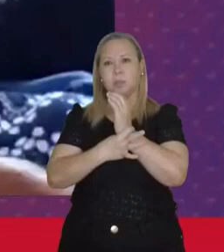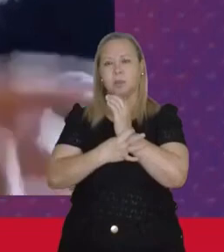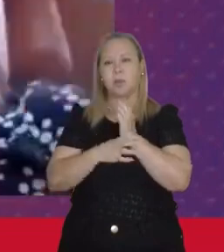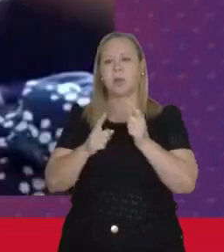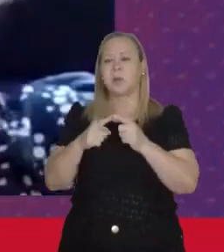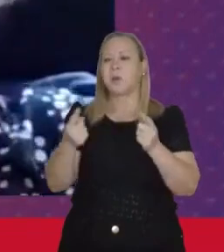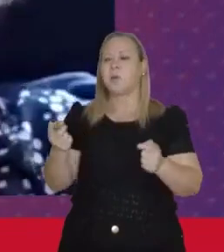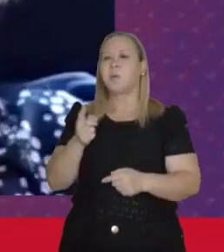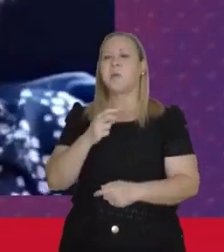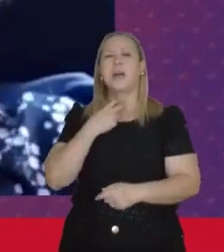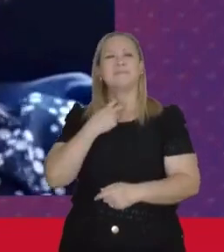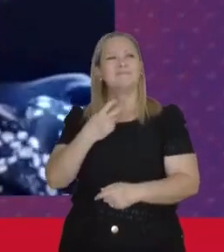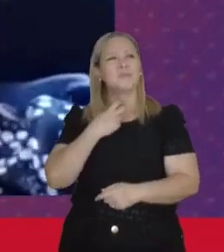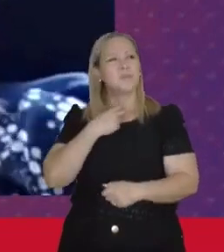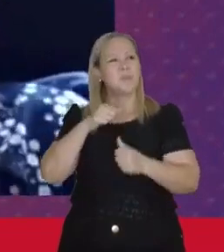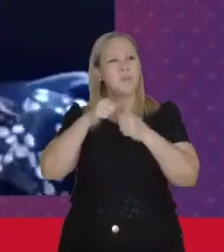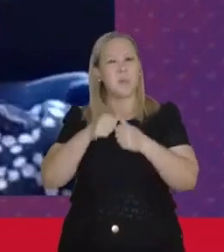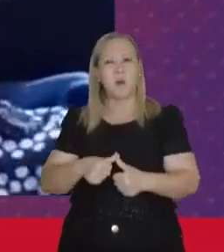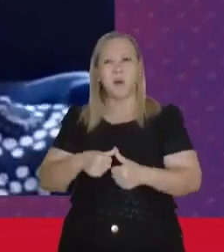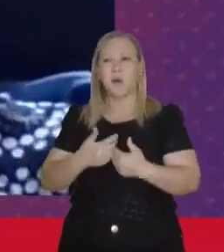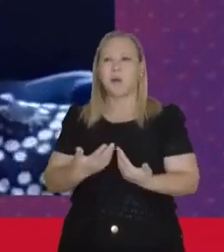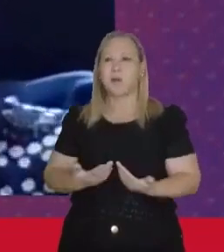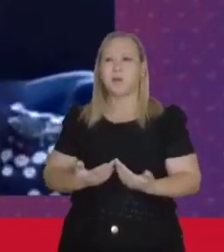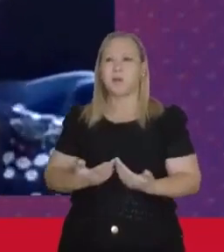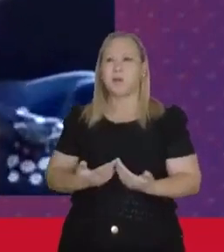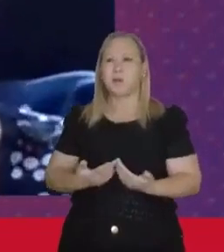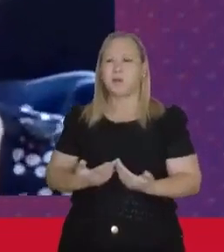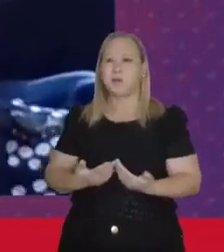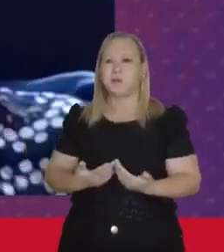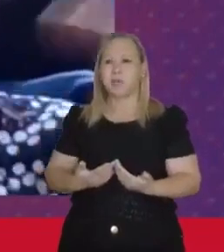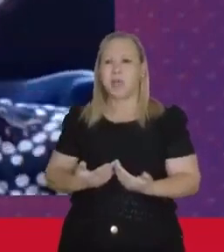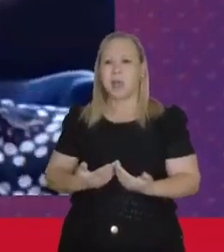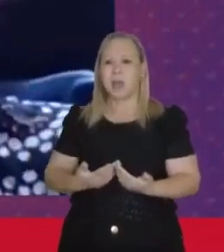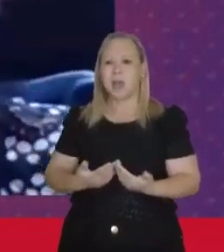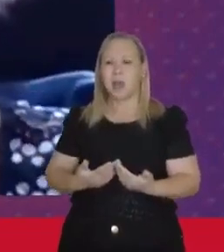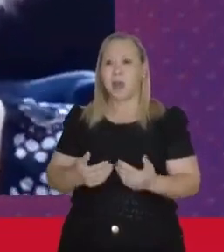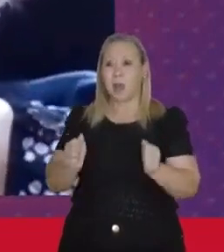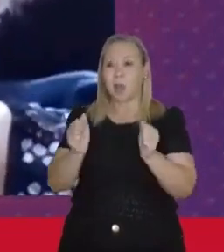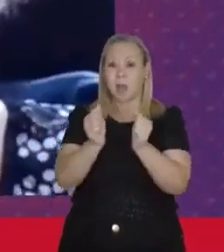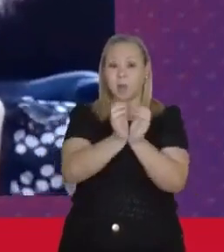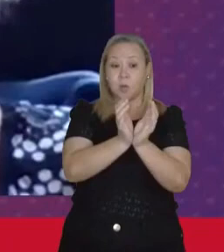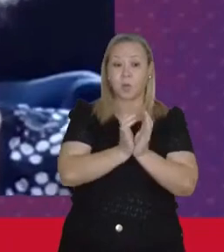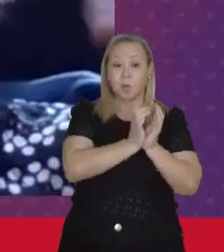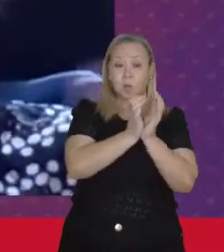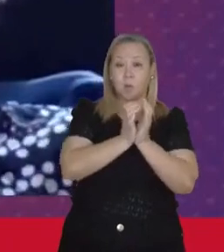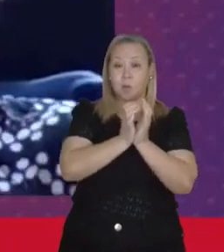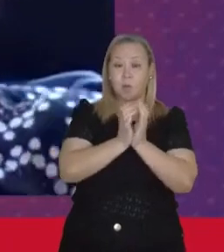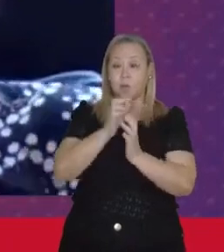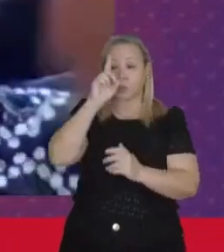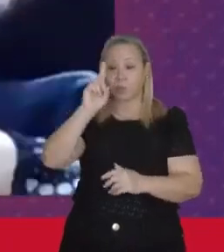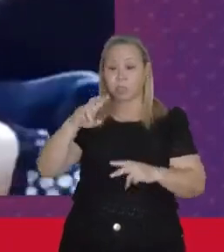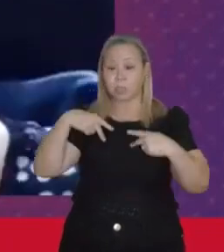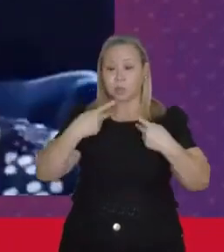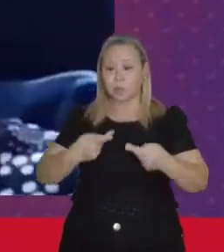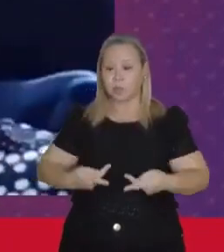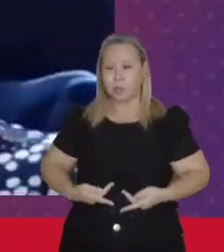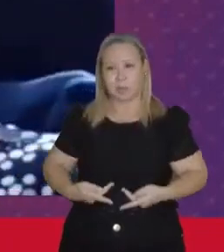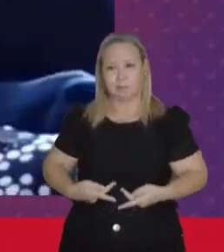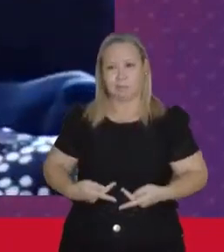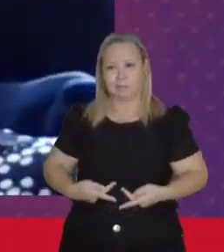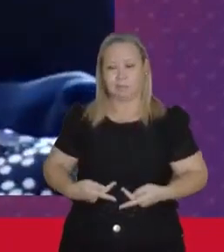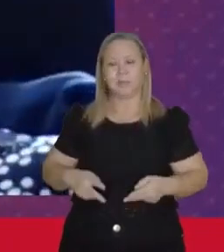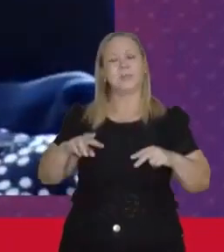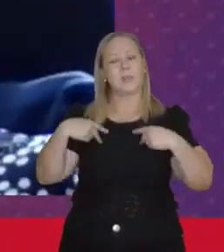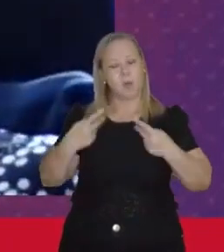Mas ele não pode ficar sob o guarda-chuva de direitos humanos, embora eles sejam humanos, mas eles são específicos